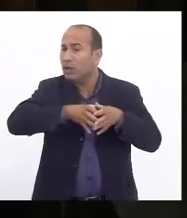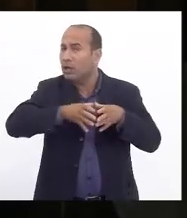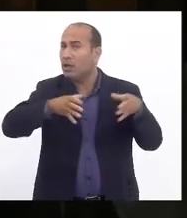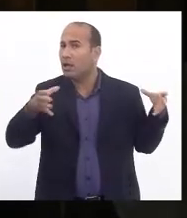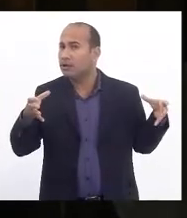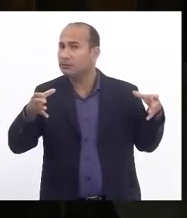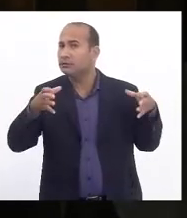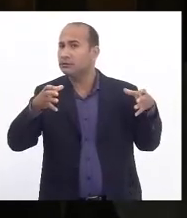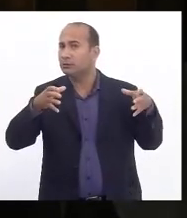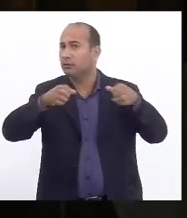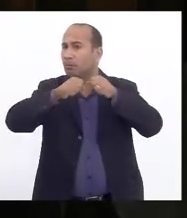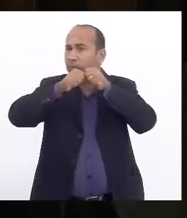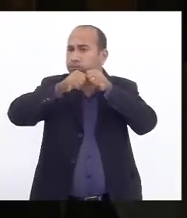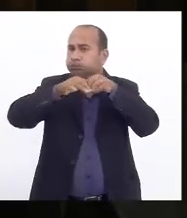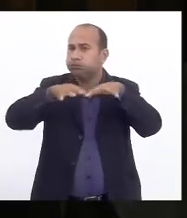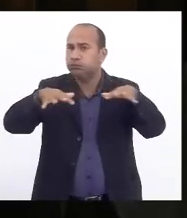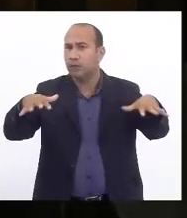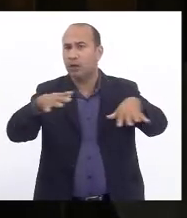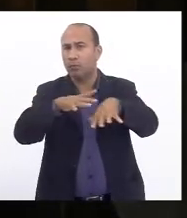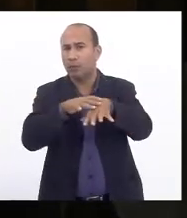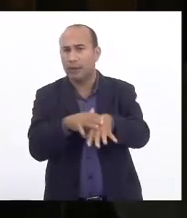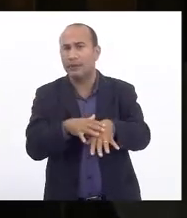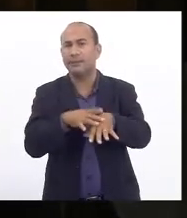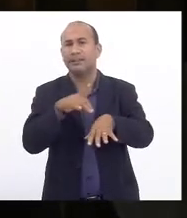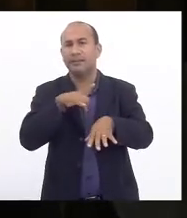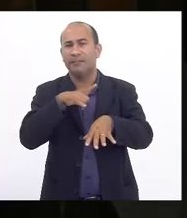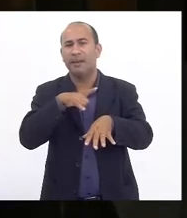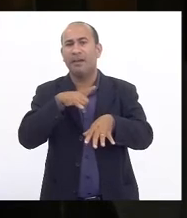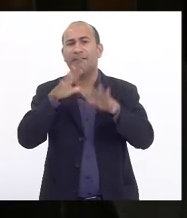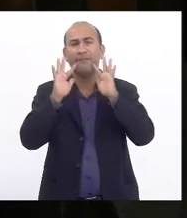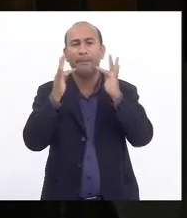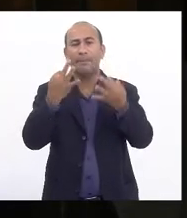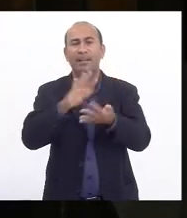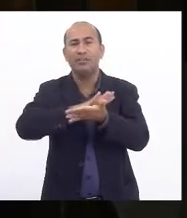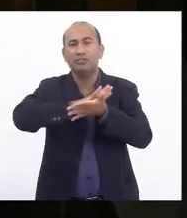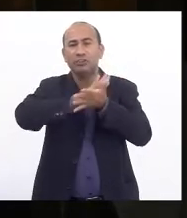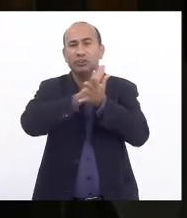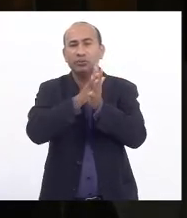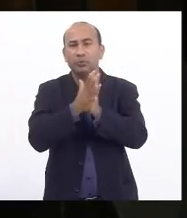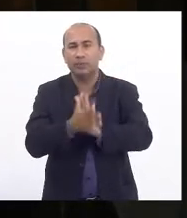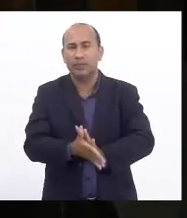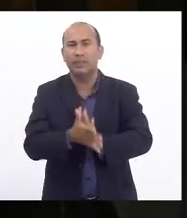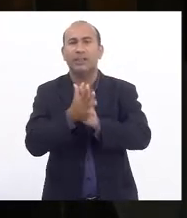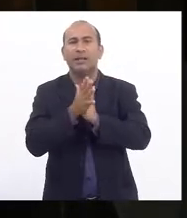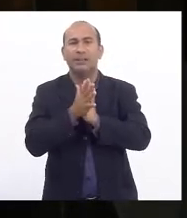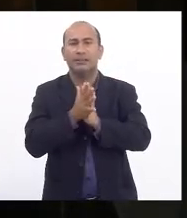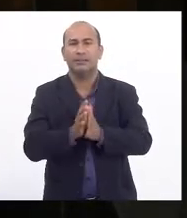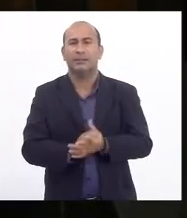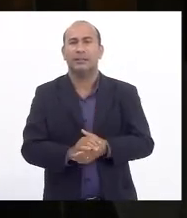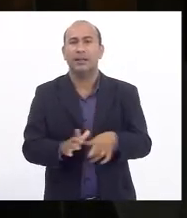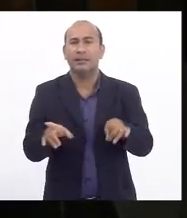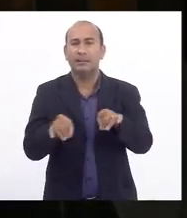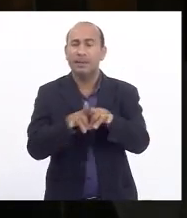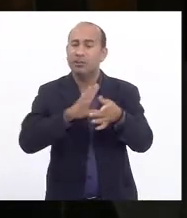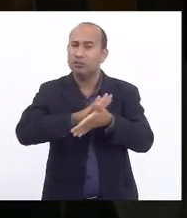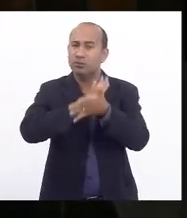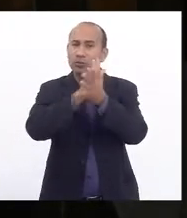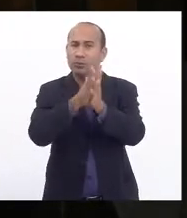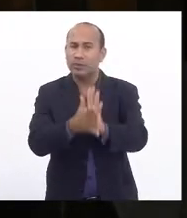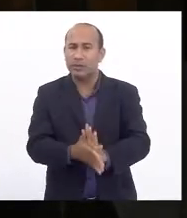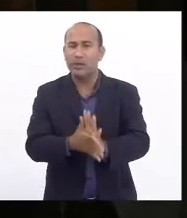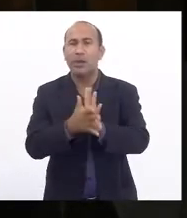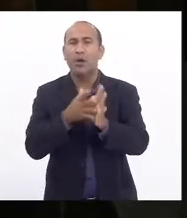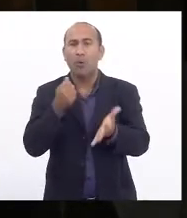destruiu muitas famílias famílias que tiveram vidas familiares perdidos destruiu a capacidade